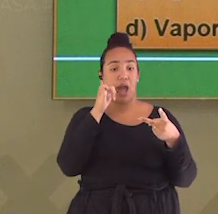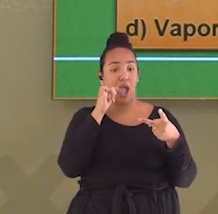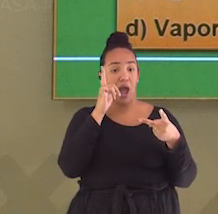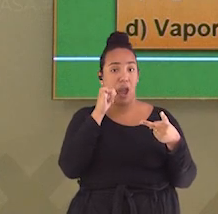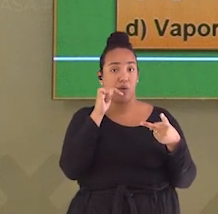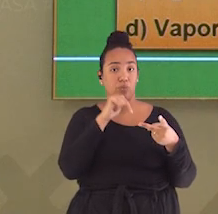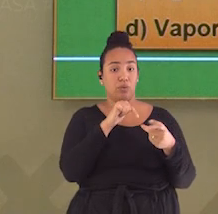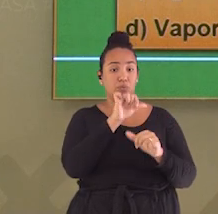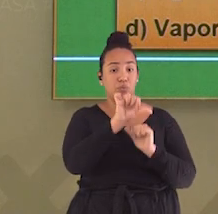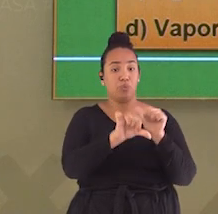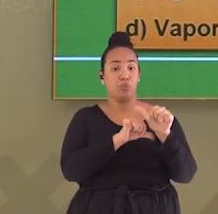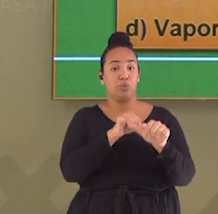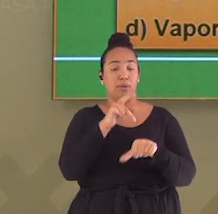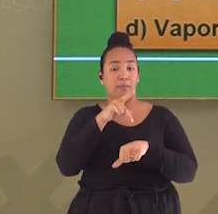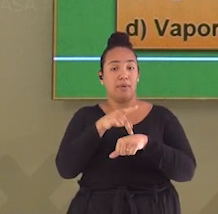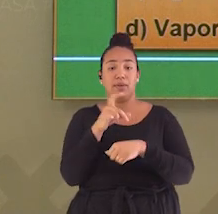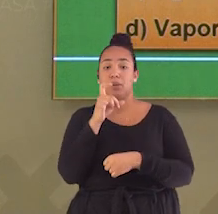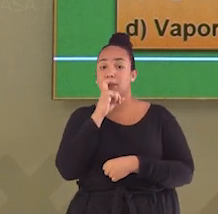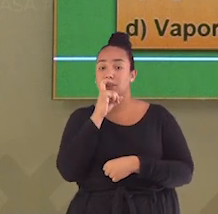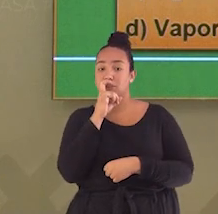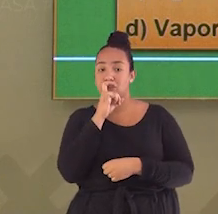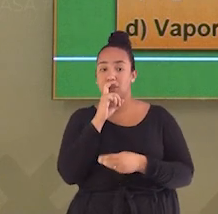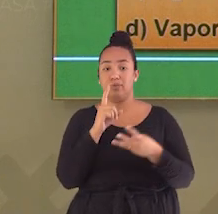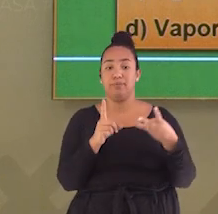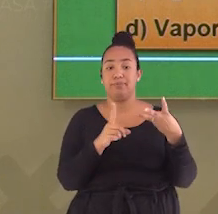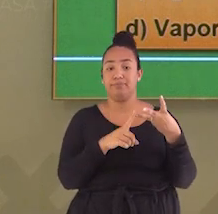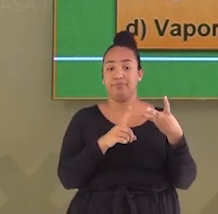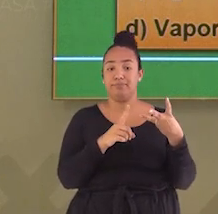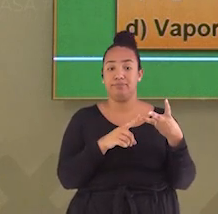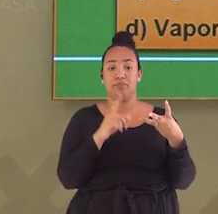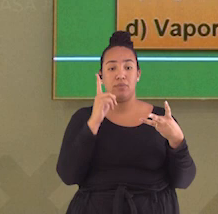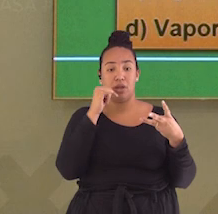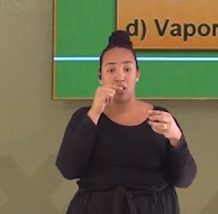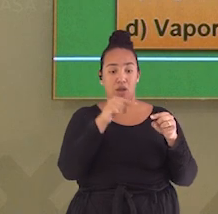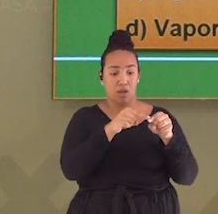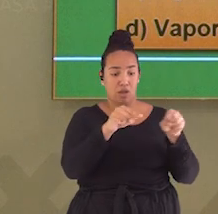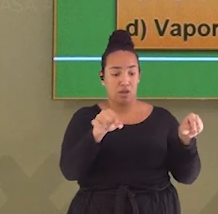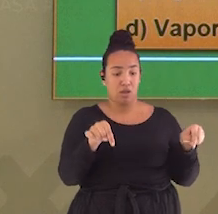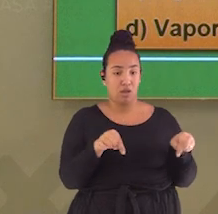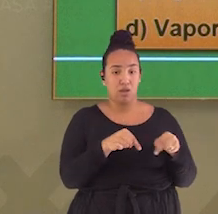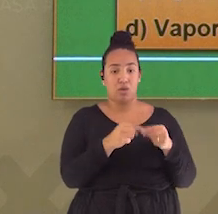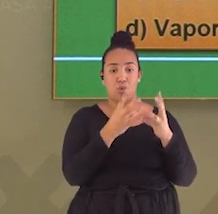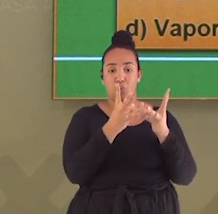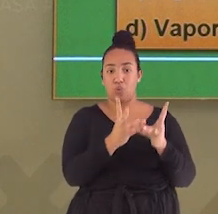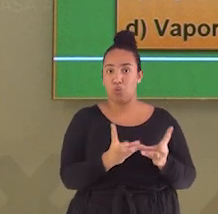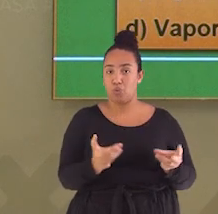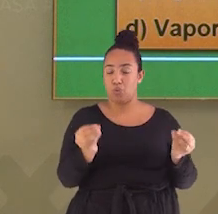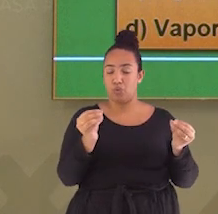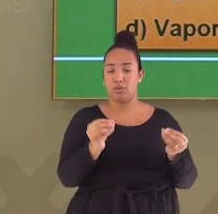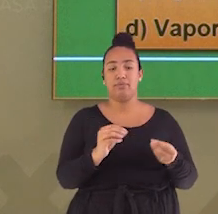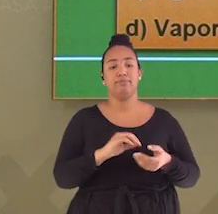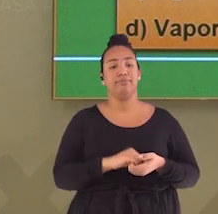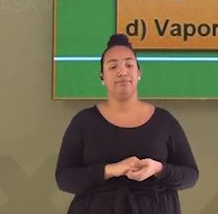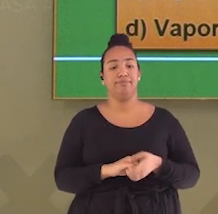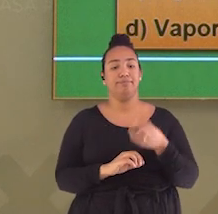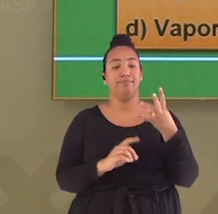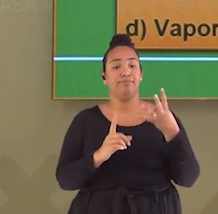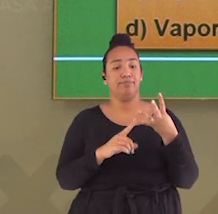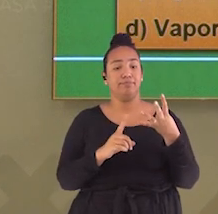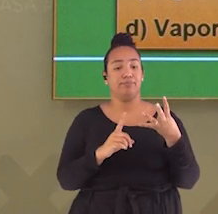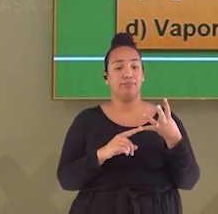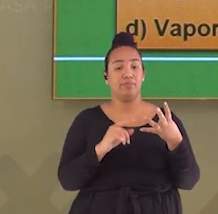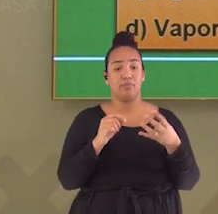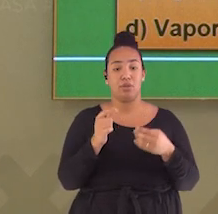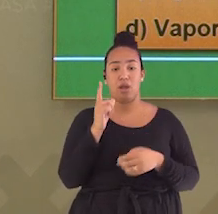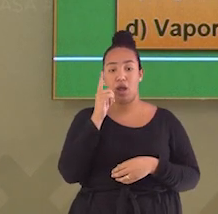água se torna gelo no freezer. Letra C, a água de uma poça desaparece. E na D,